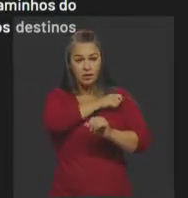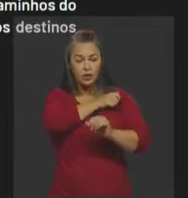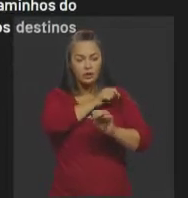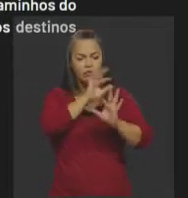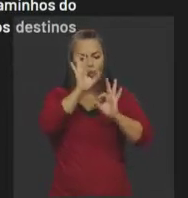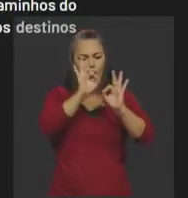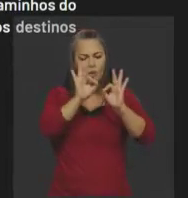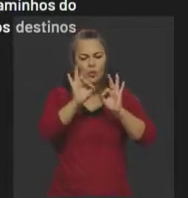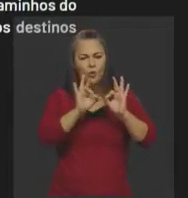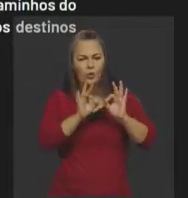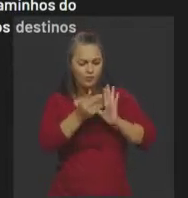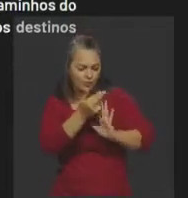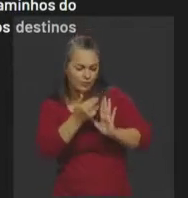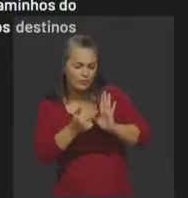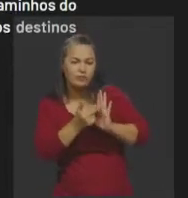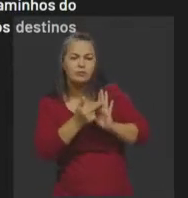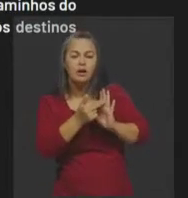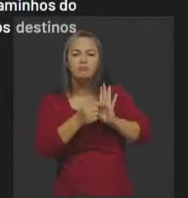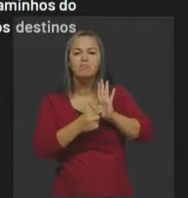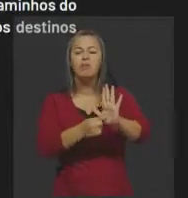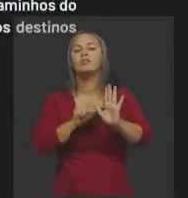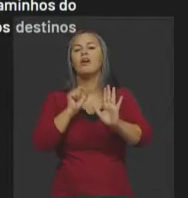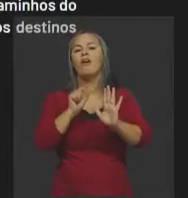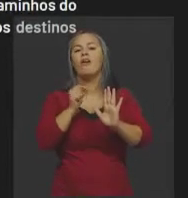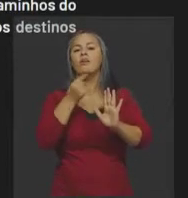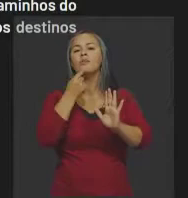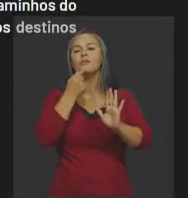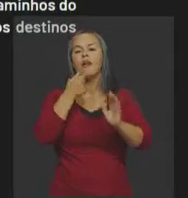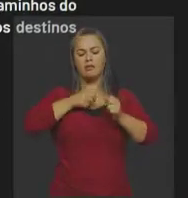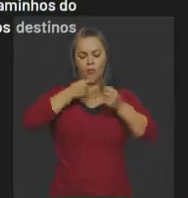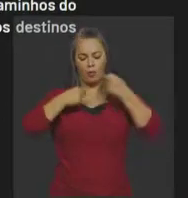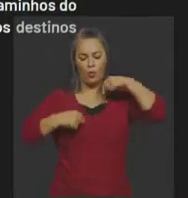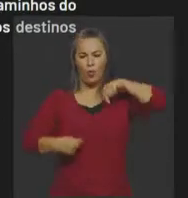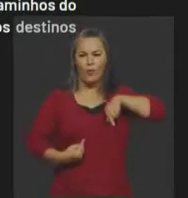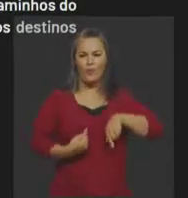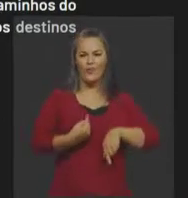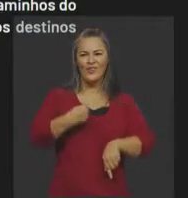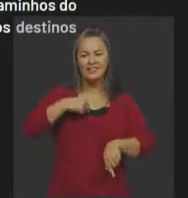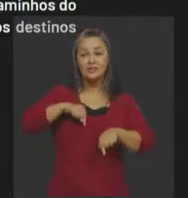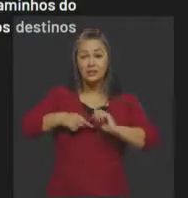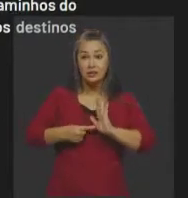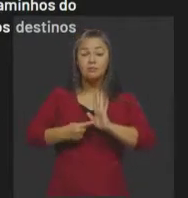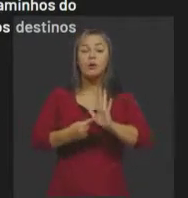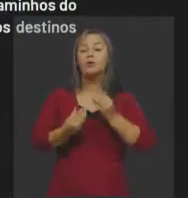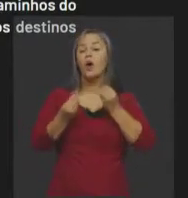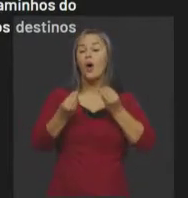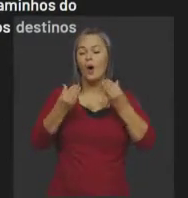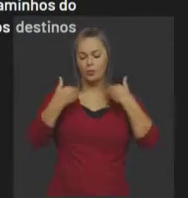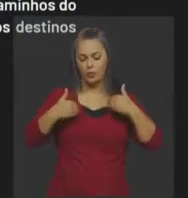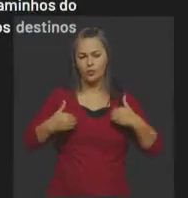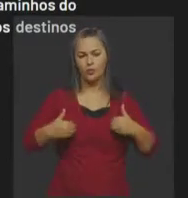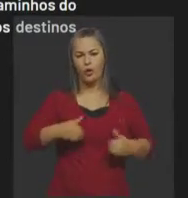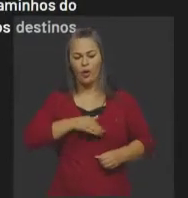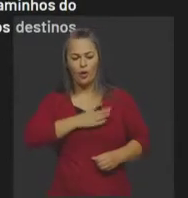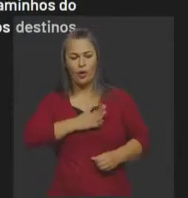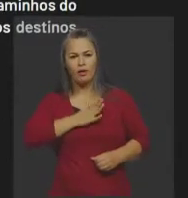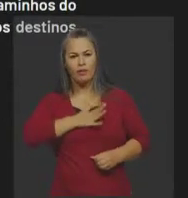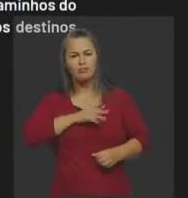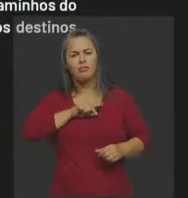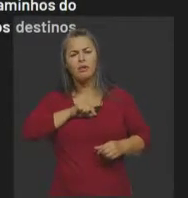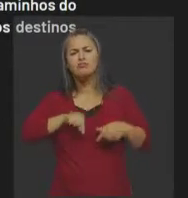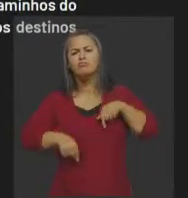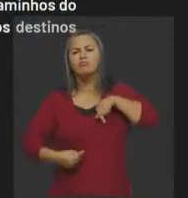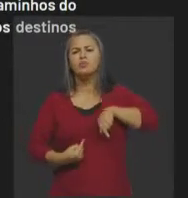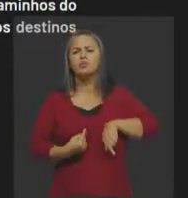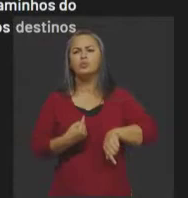circulação sanguínea, de forma que demonstre os caminhos do sangue venoso e arterial no coração e os destinos destes. É uma